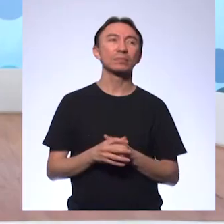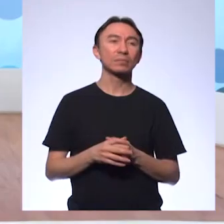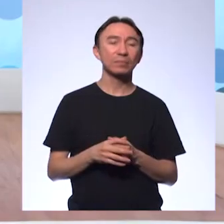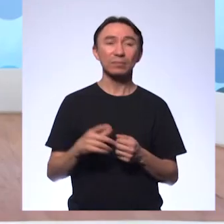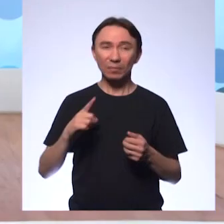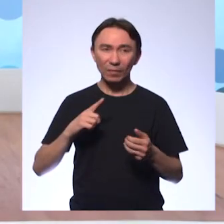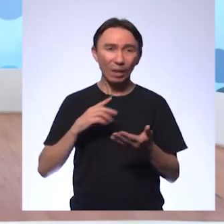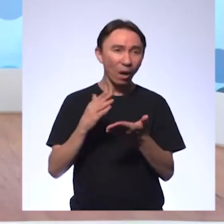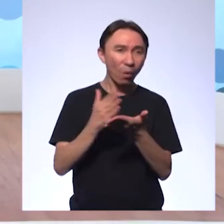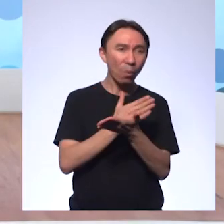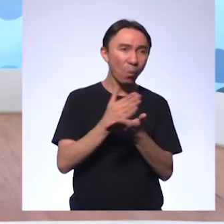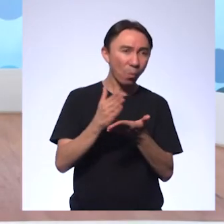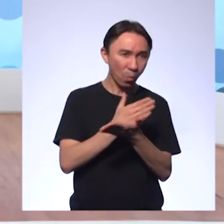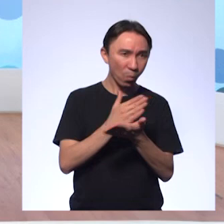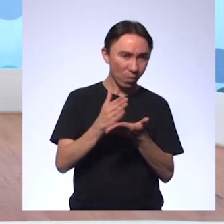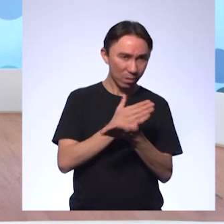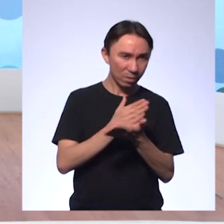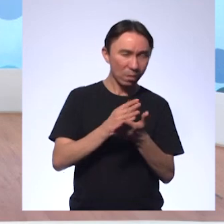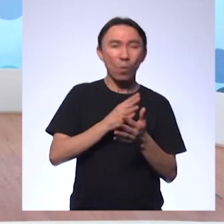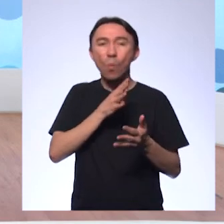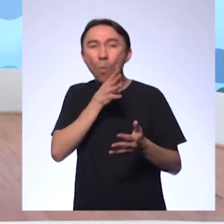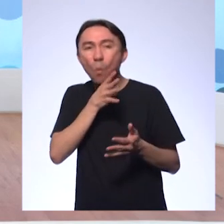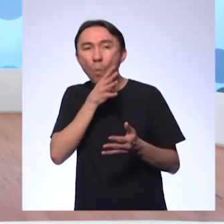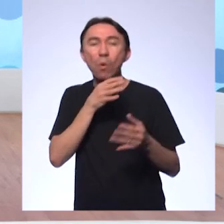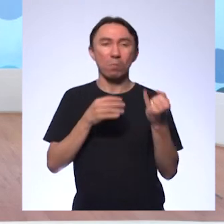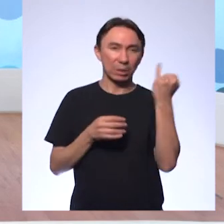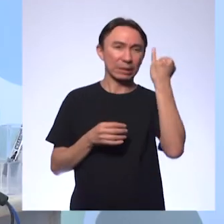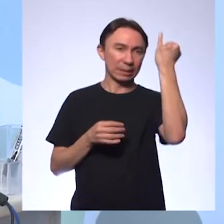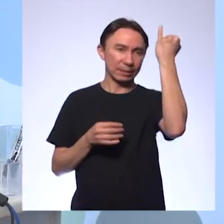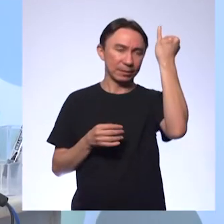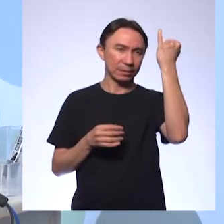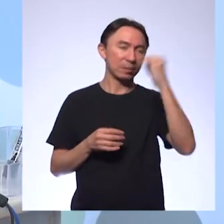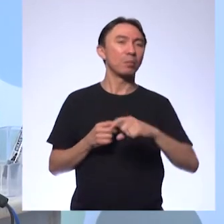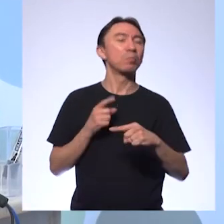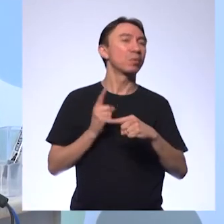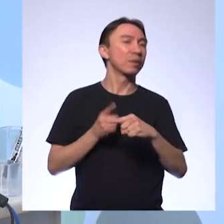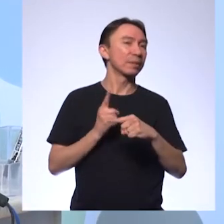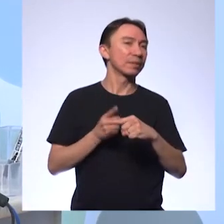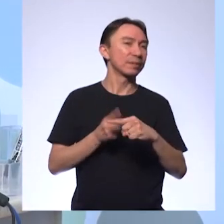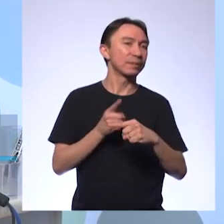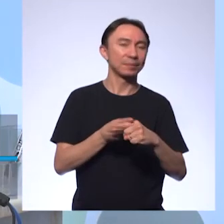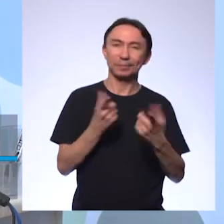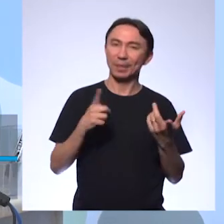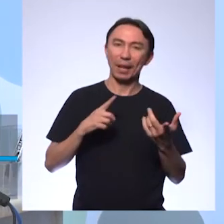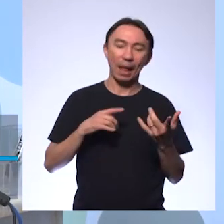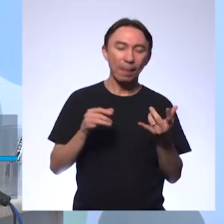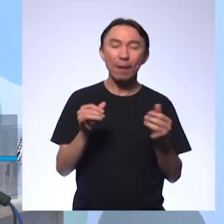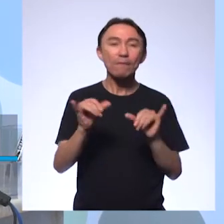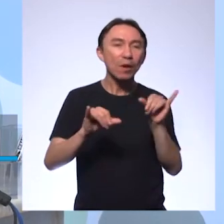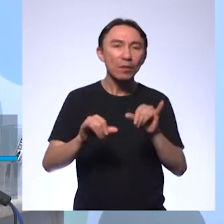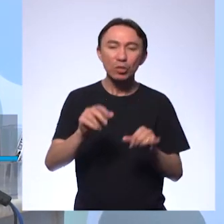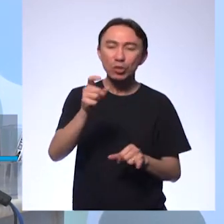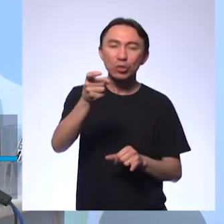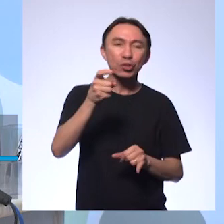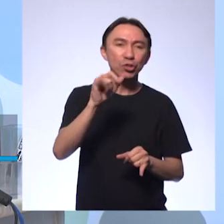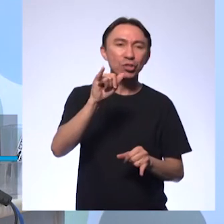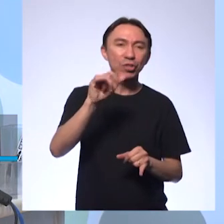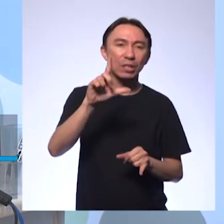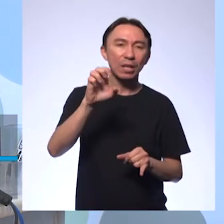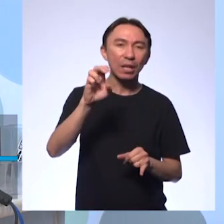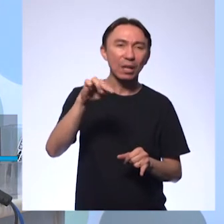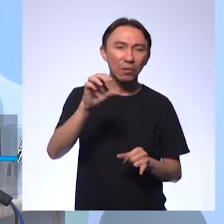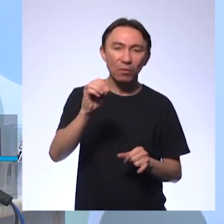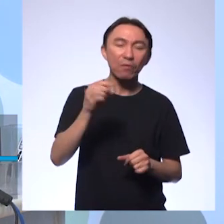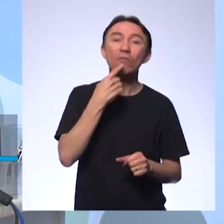alguns isômeros que é a importância de conhecê-los. Porque se eu dou para vocês a fórmula do chileno e não falo se é orto, meta ou